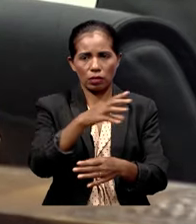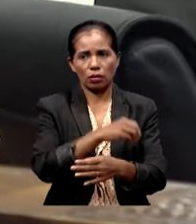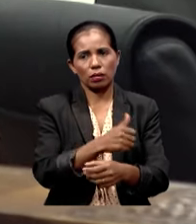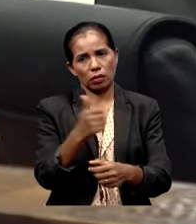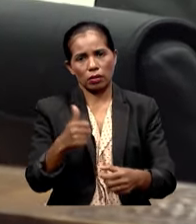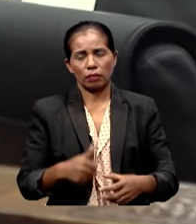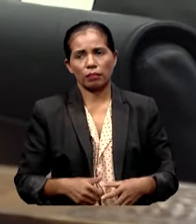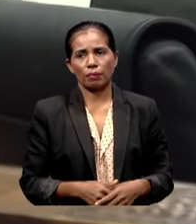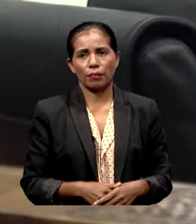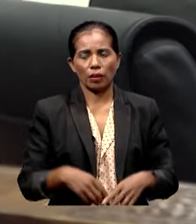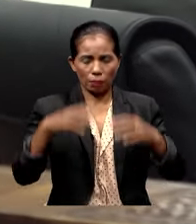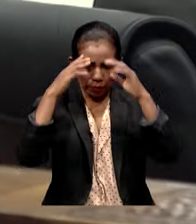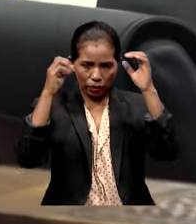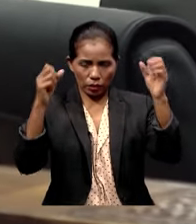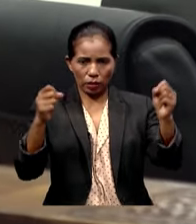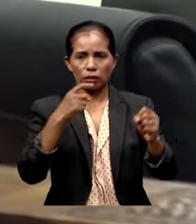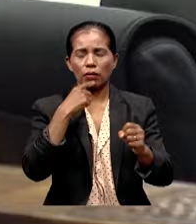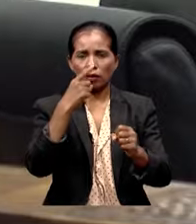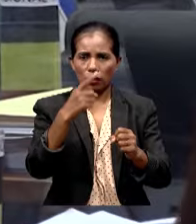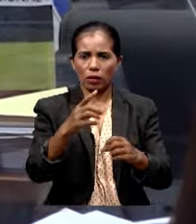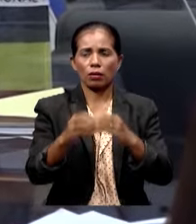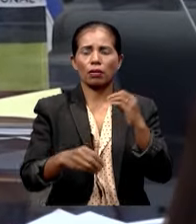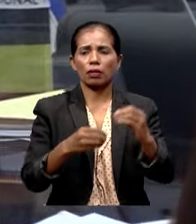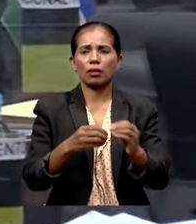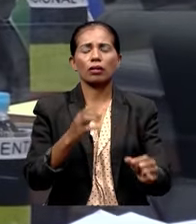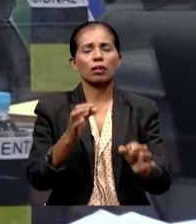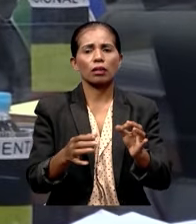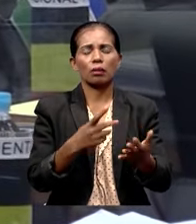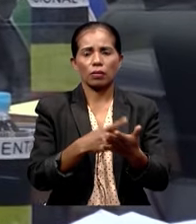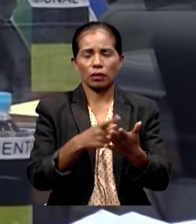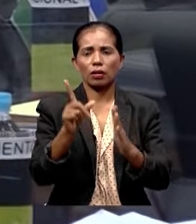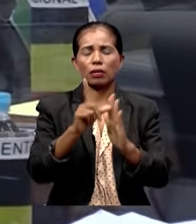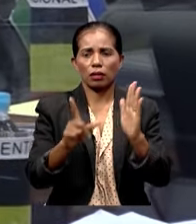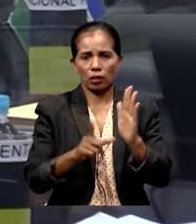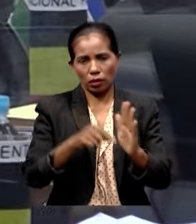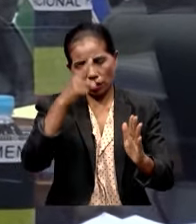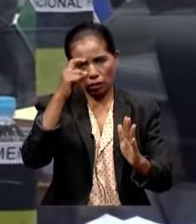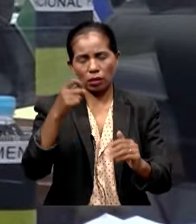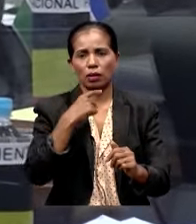seluk. Antes ne presidente republika Musate Tengona katek, se veta projetu lei refere, tamba